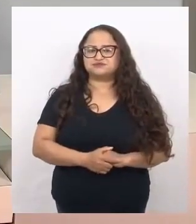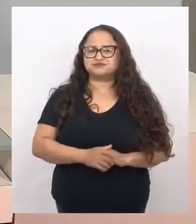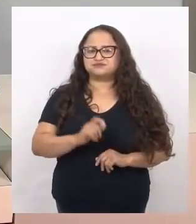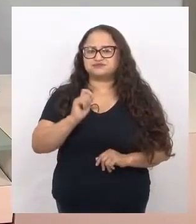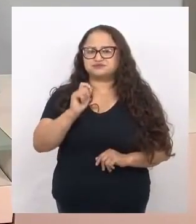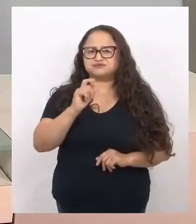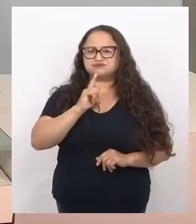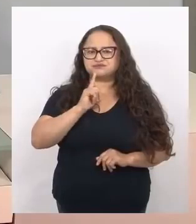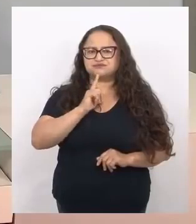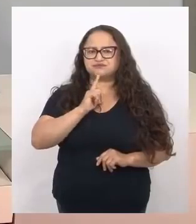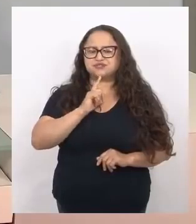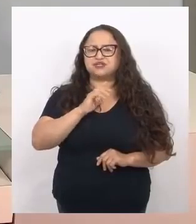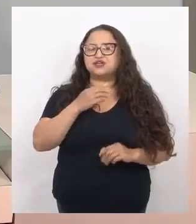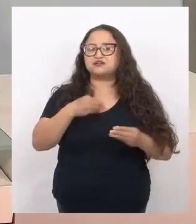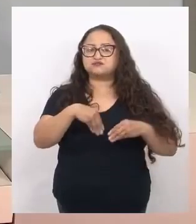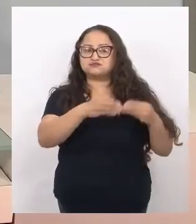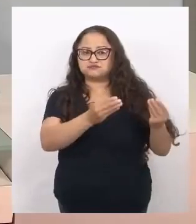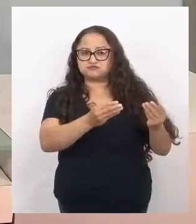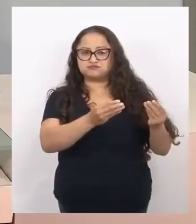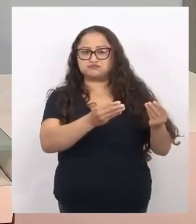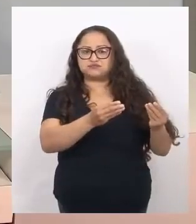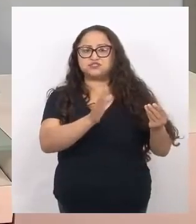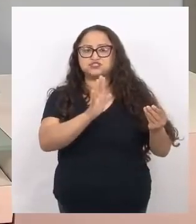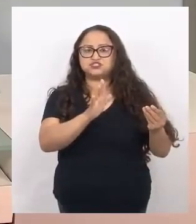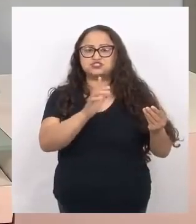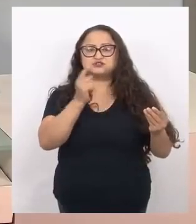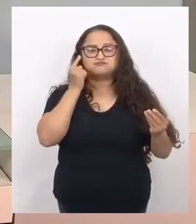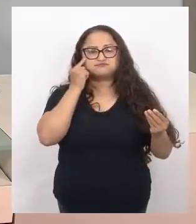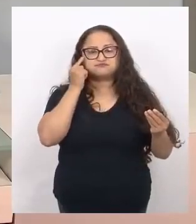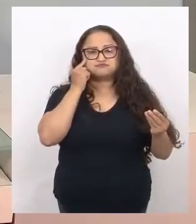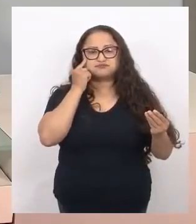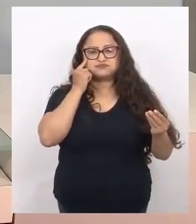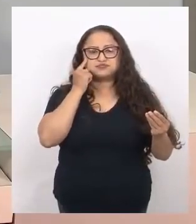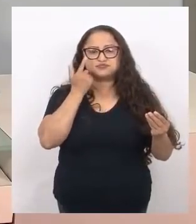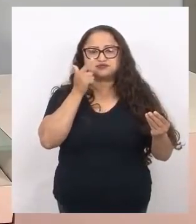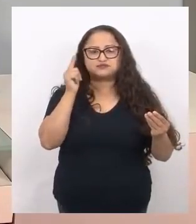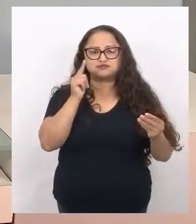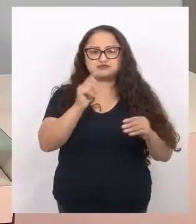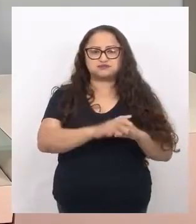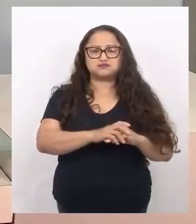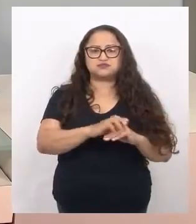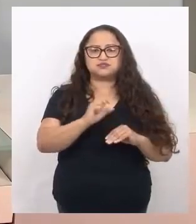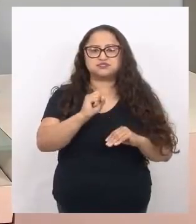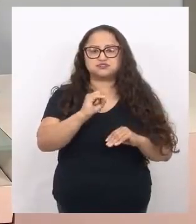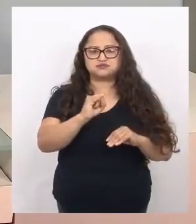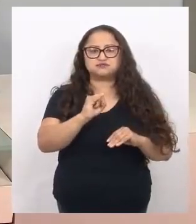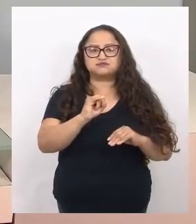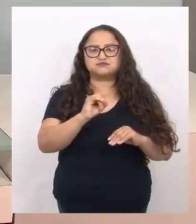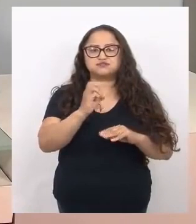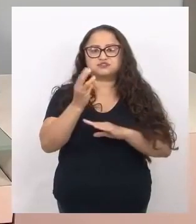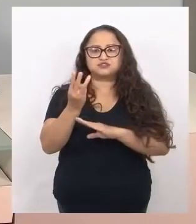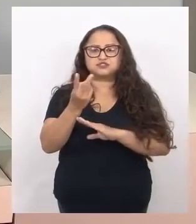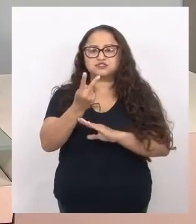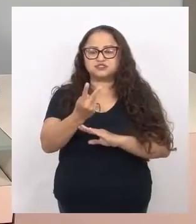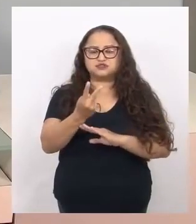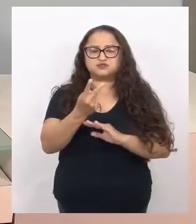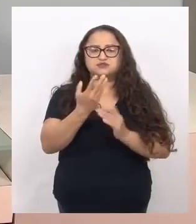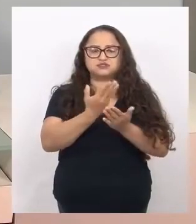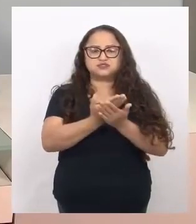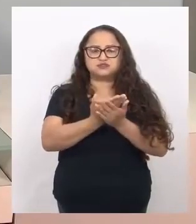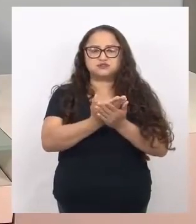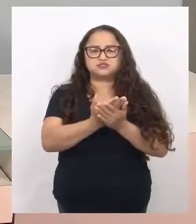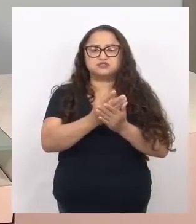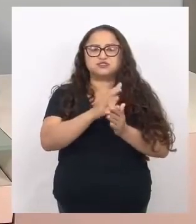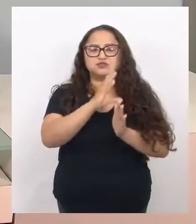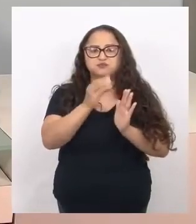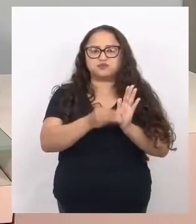da Thaís, eu atribuí, veio na minha cabeça que ela é 40 horas, fiz a atribuição de 32 aulas. Só que dessas